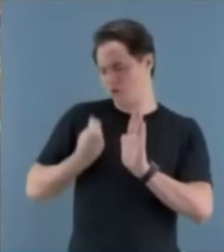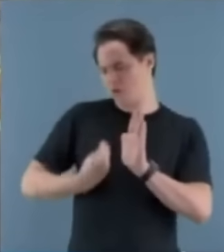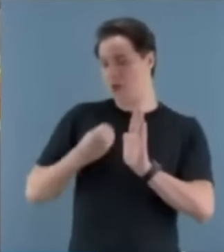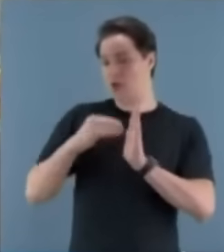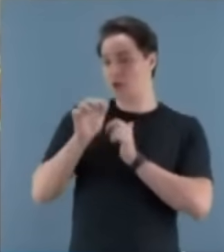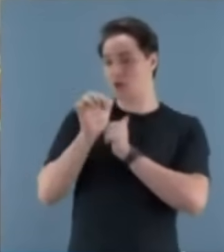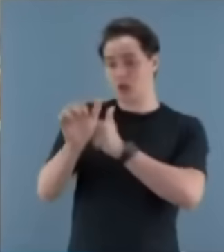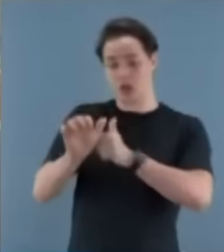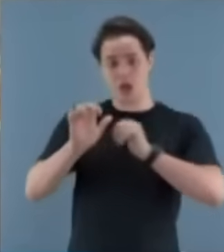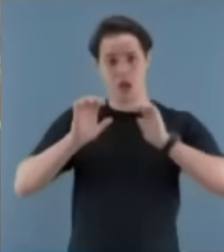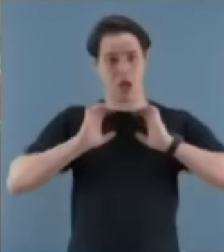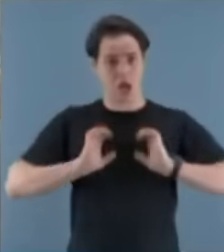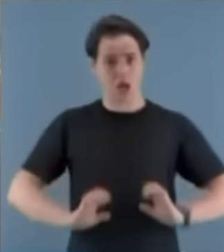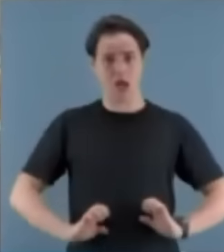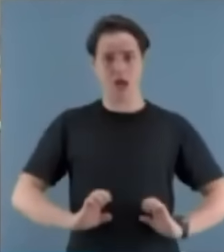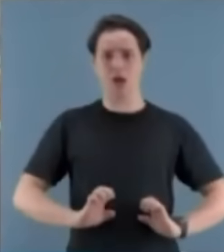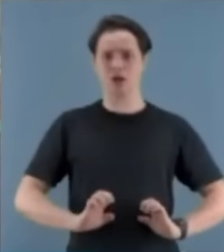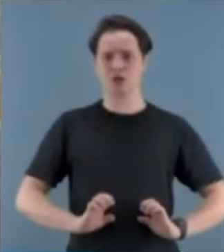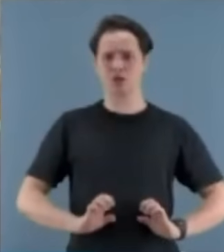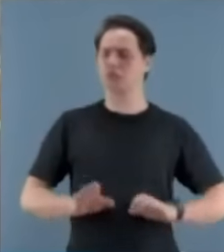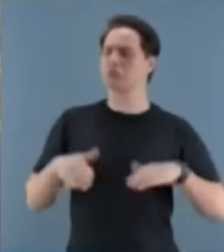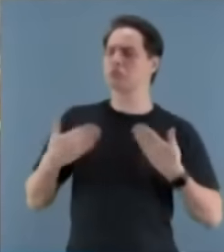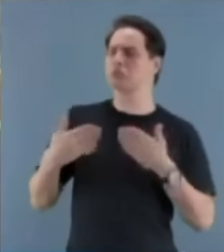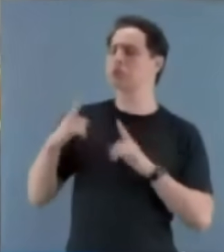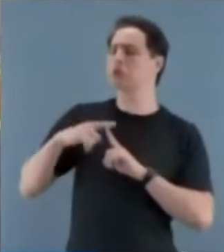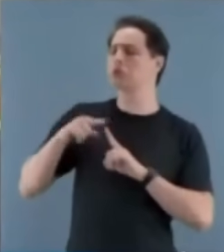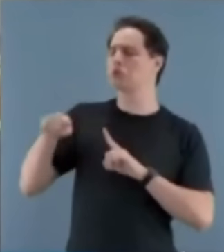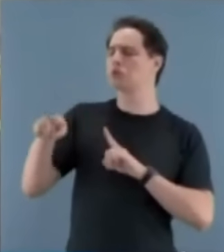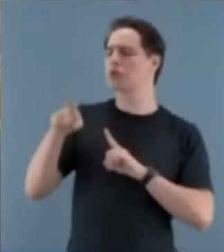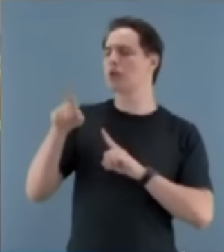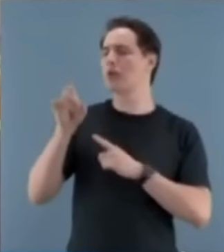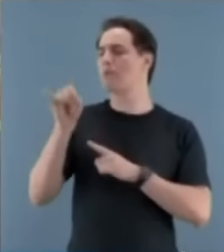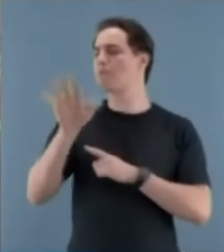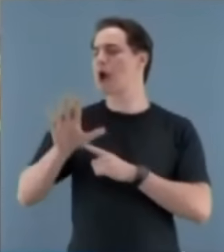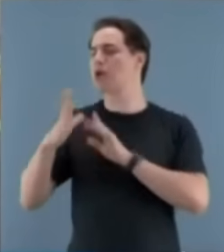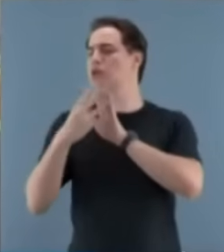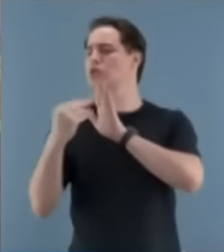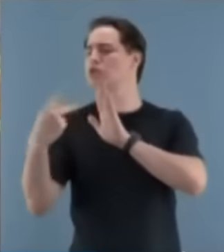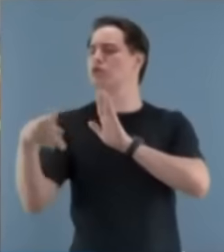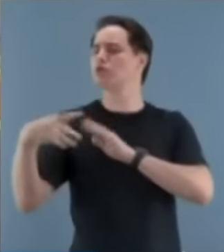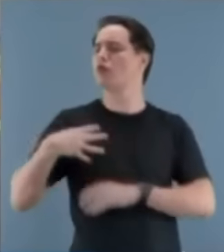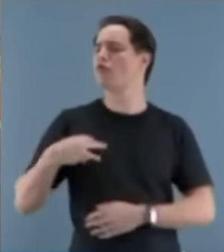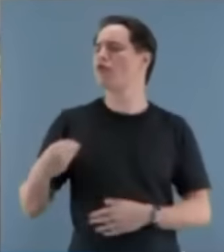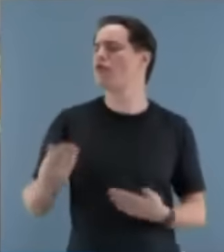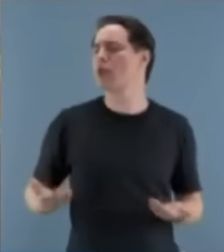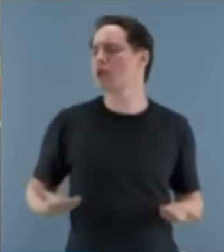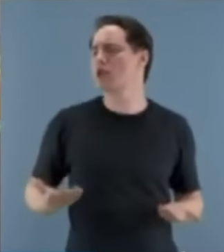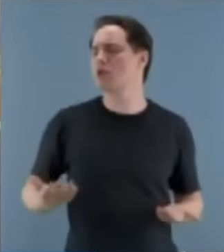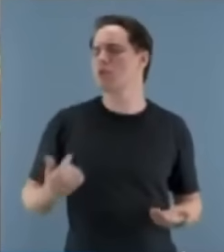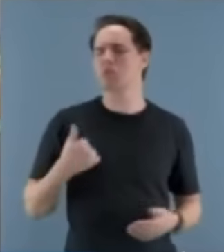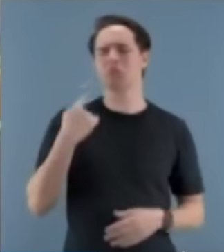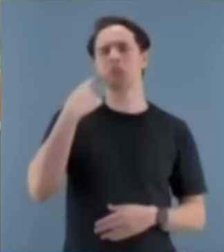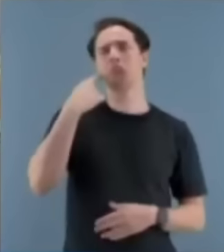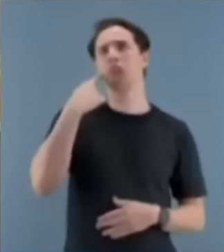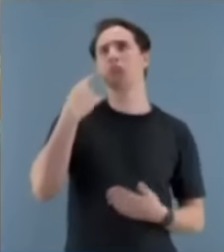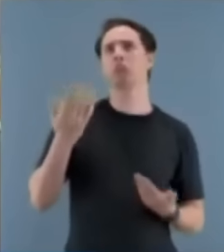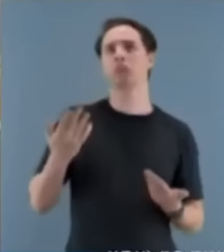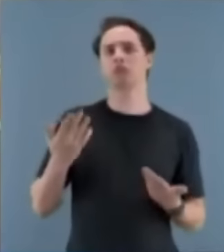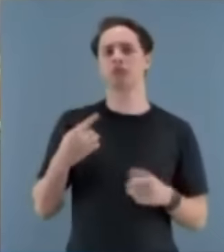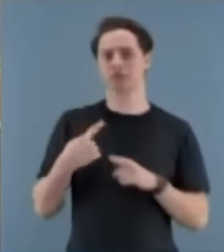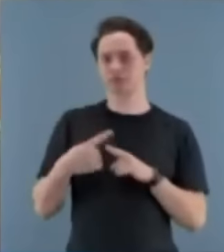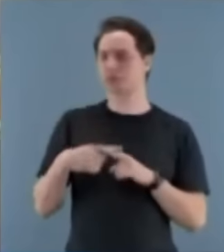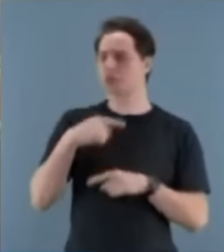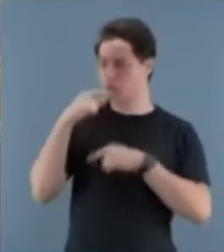comportamento ético. Que tipo de imagem o senhor passa para os seus filhos? Eu fico questionando isso. Não, eu